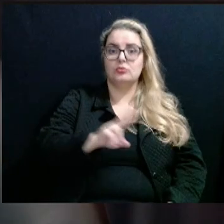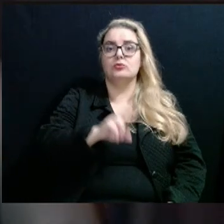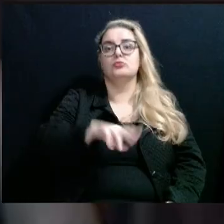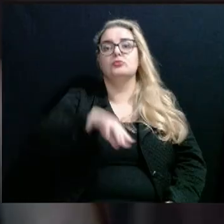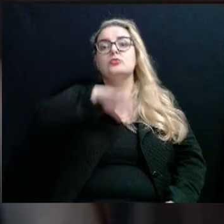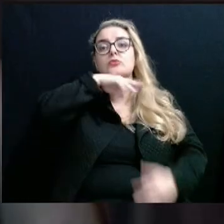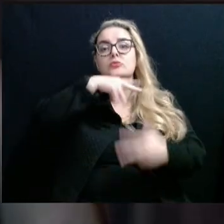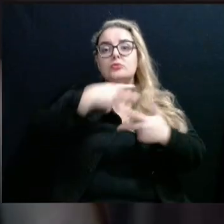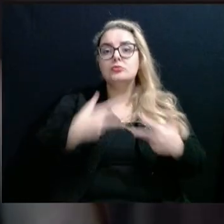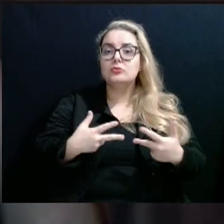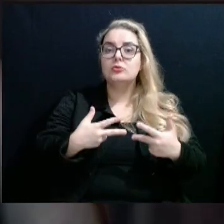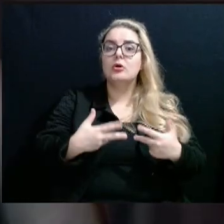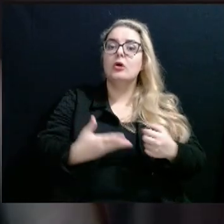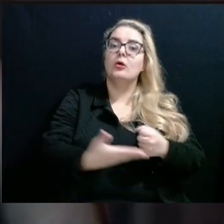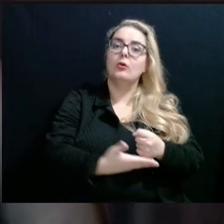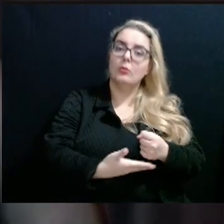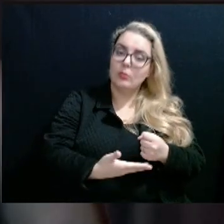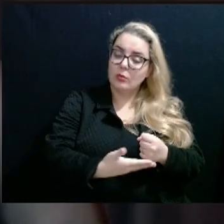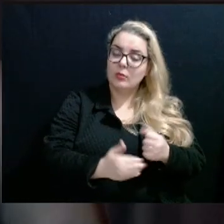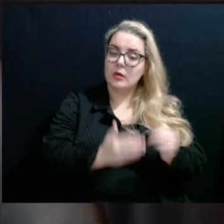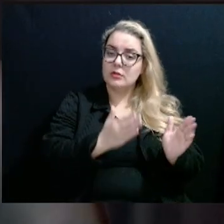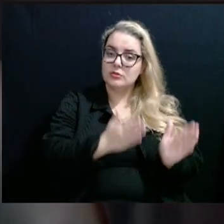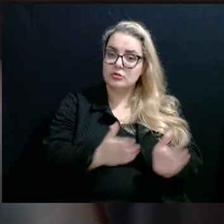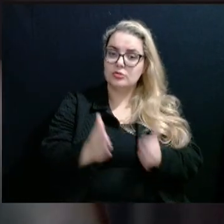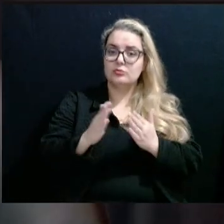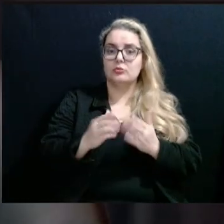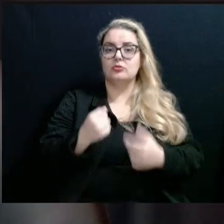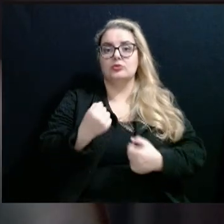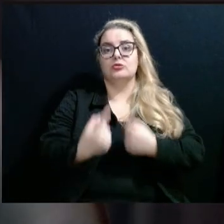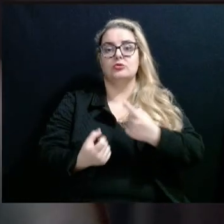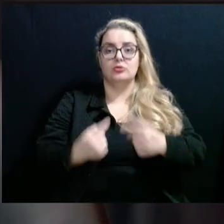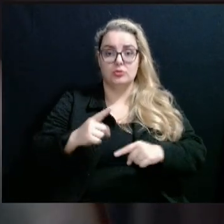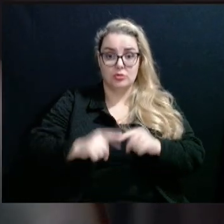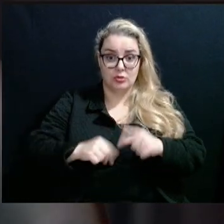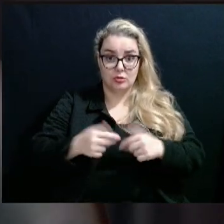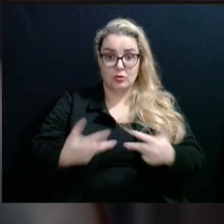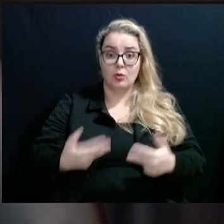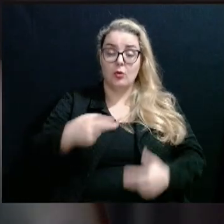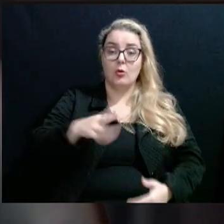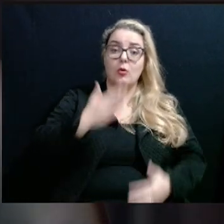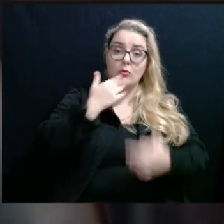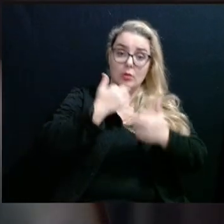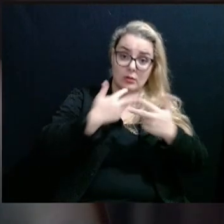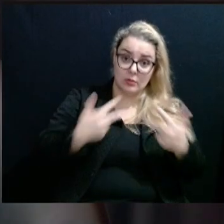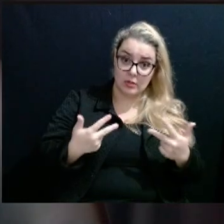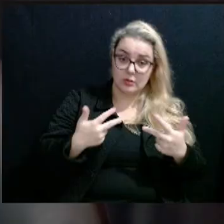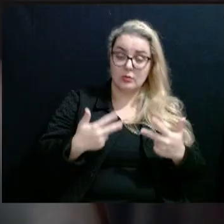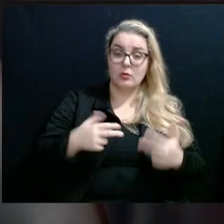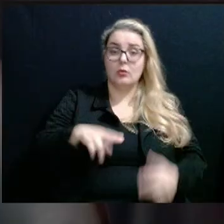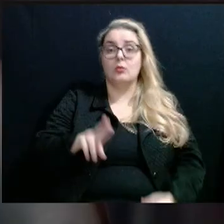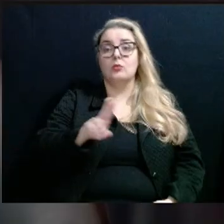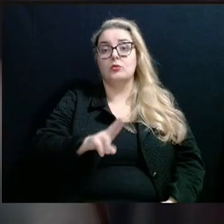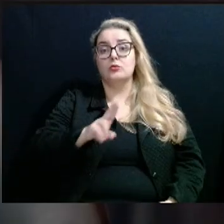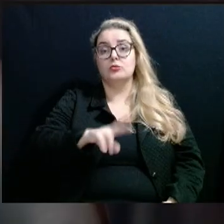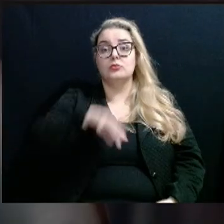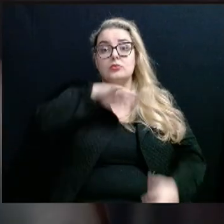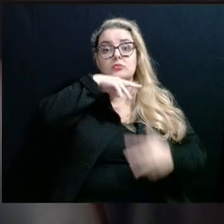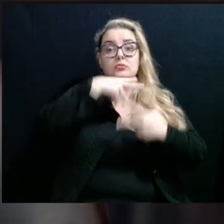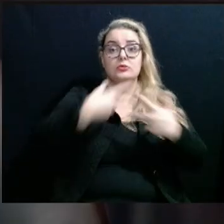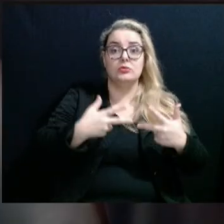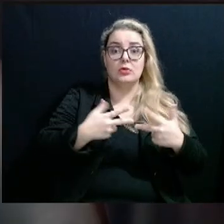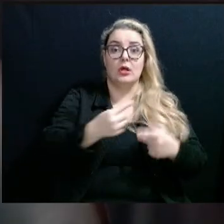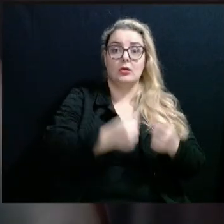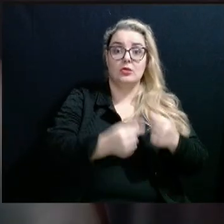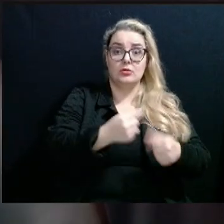fonte de produção de algum produto ou utilizam os animais como fonte de exploração financeira,